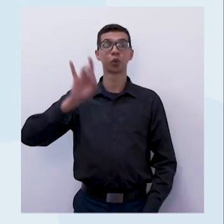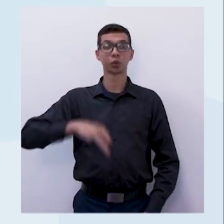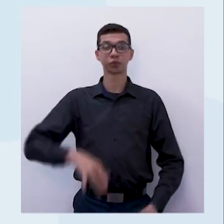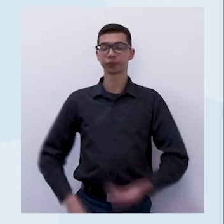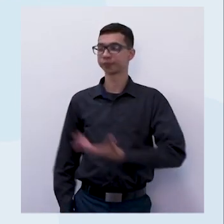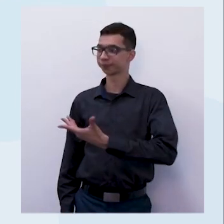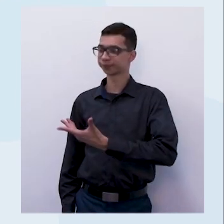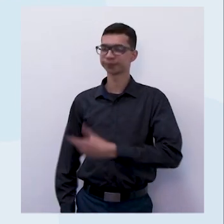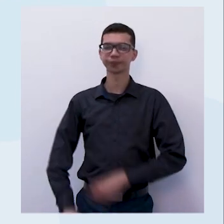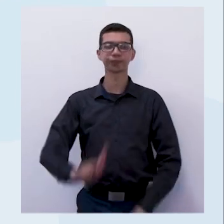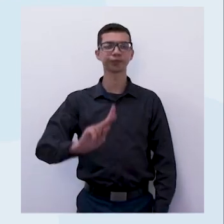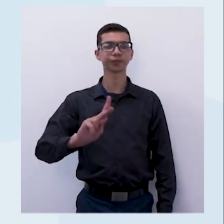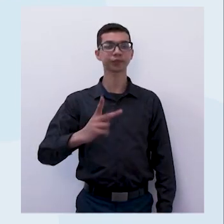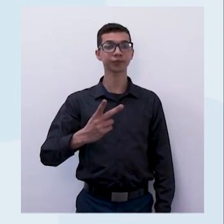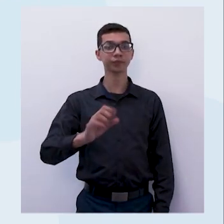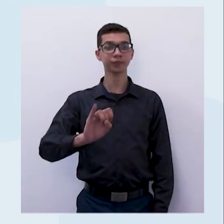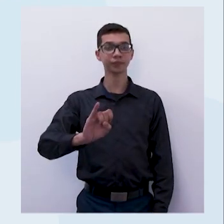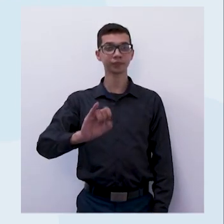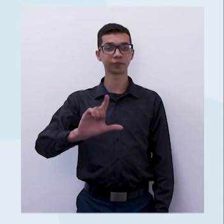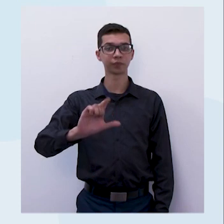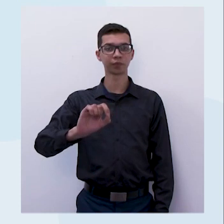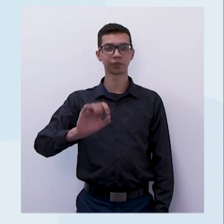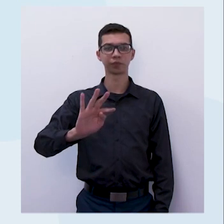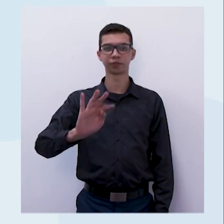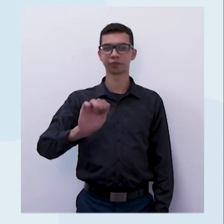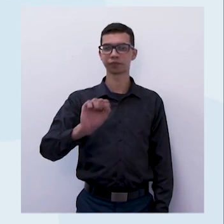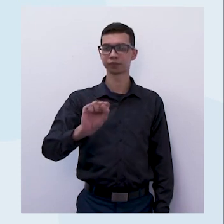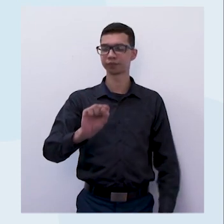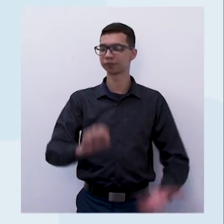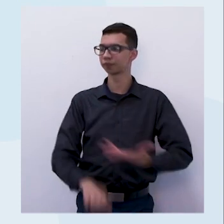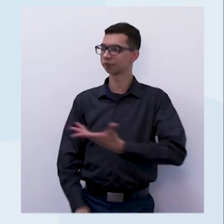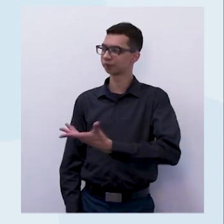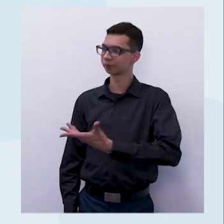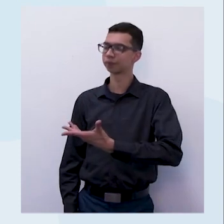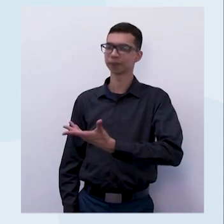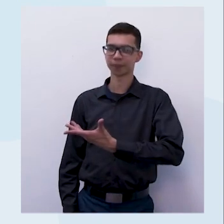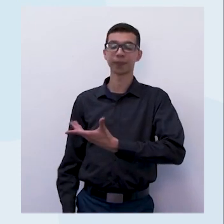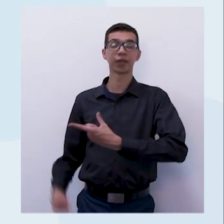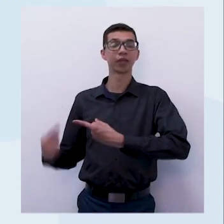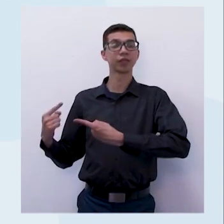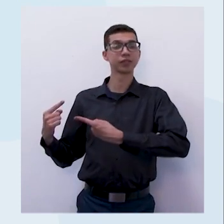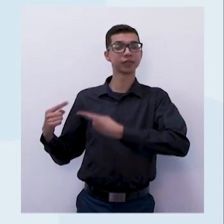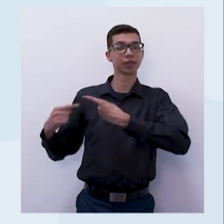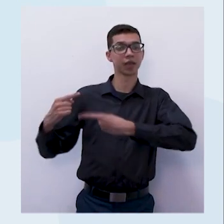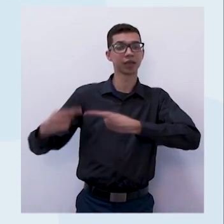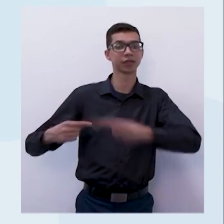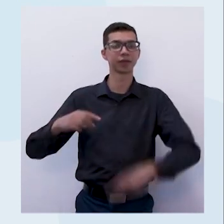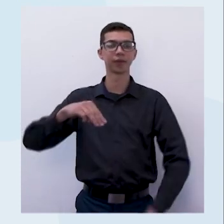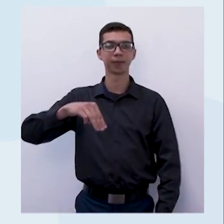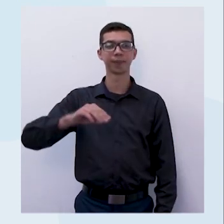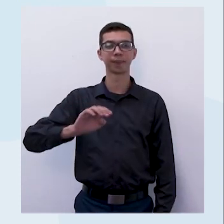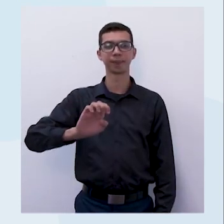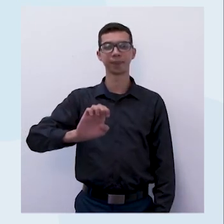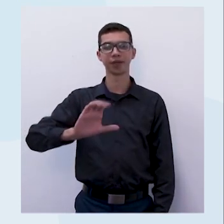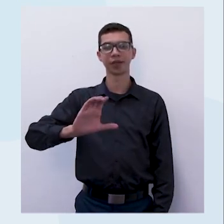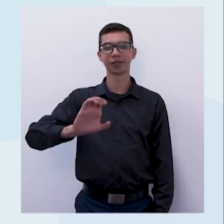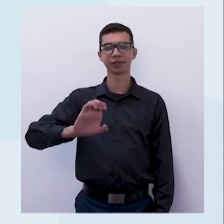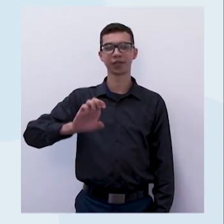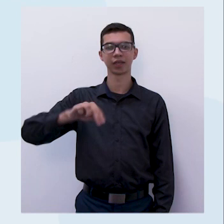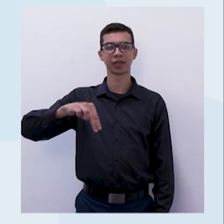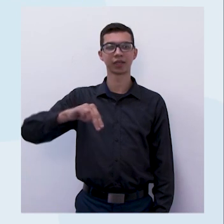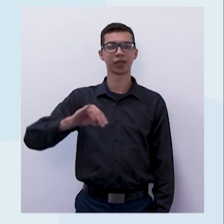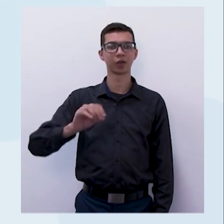os ilotas, tá? Os ilotas são descendentes dos messênios, como eu tinha colocado para vocês agora há pouco, né? Os